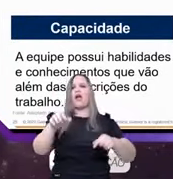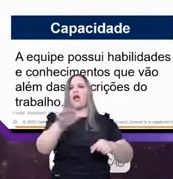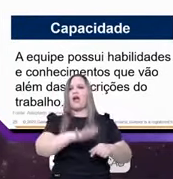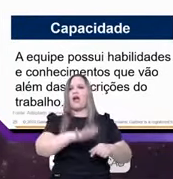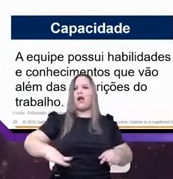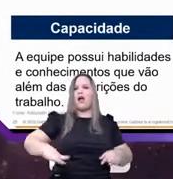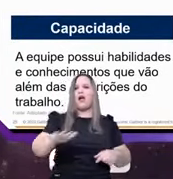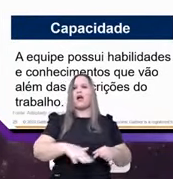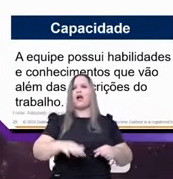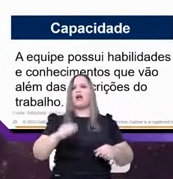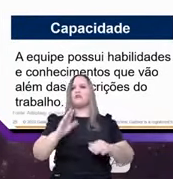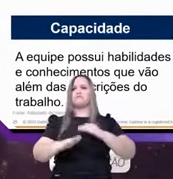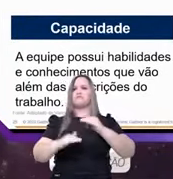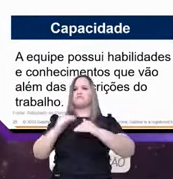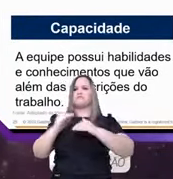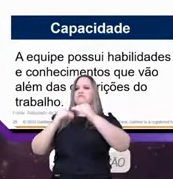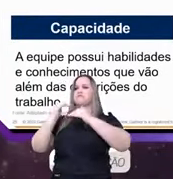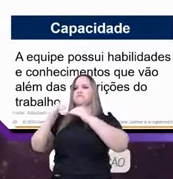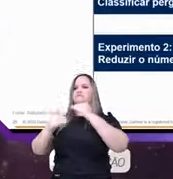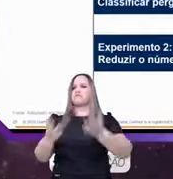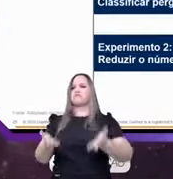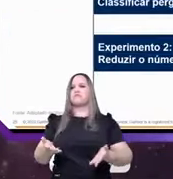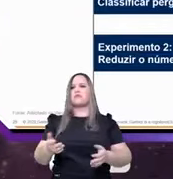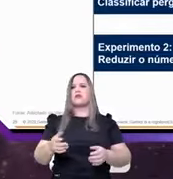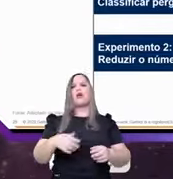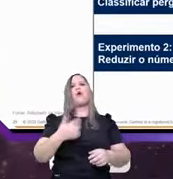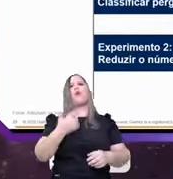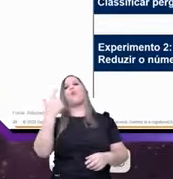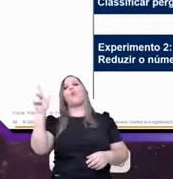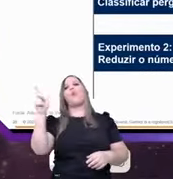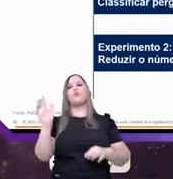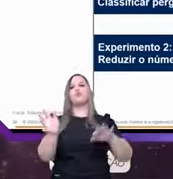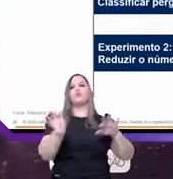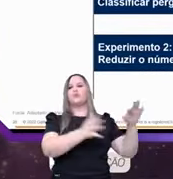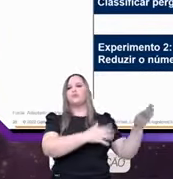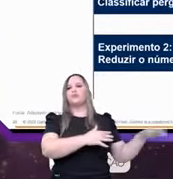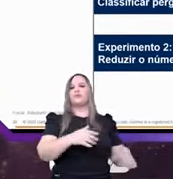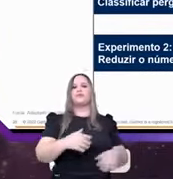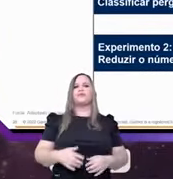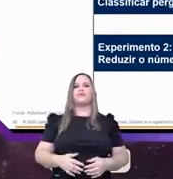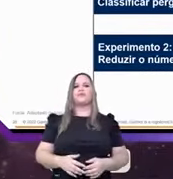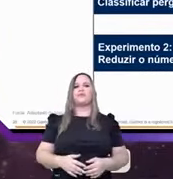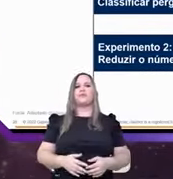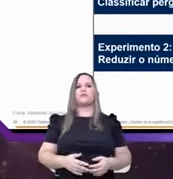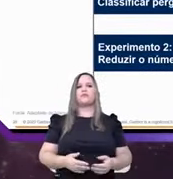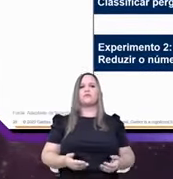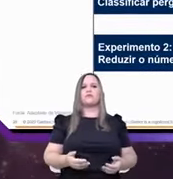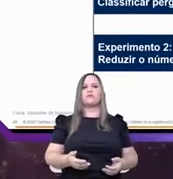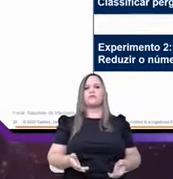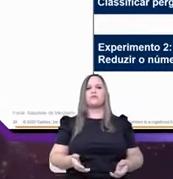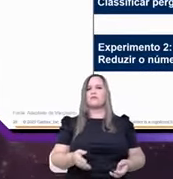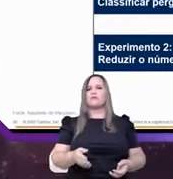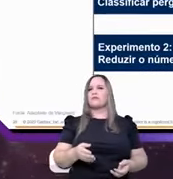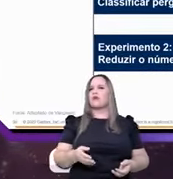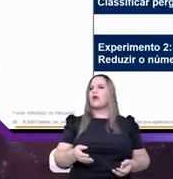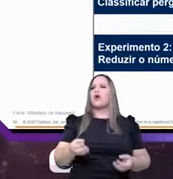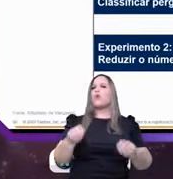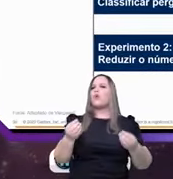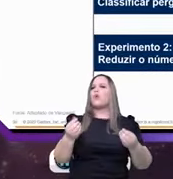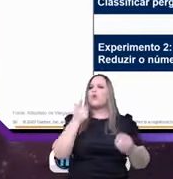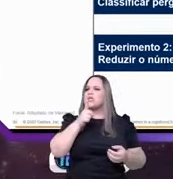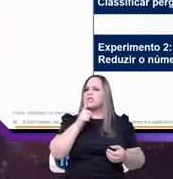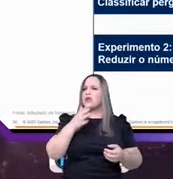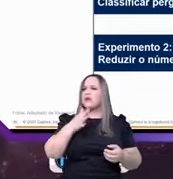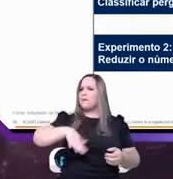rápida. E olha o outro conceito, um produto viável. O que é rápido? Eu consigo fazer mais rápido? Qual